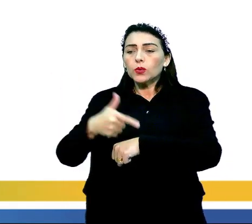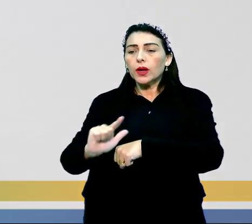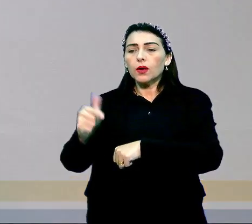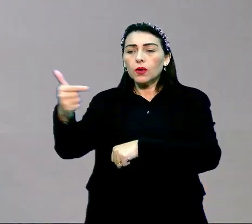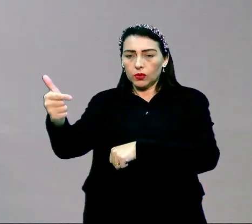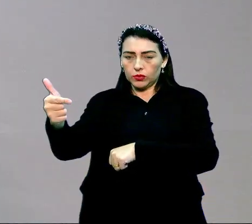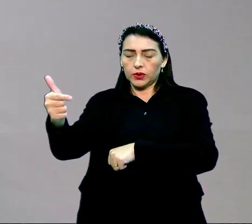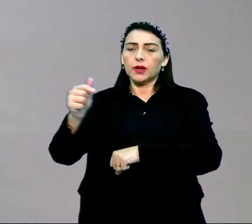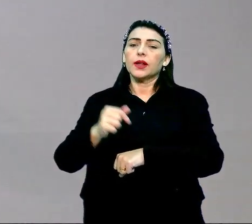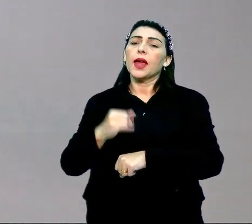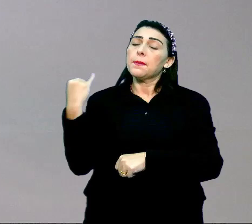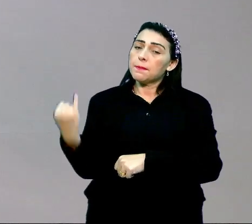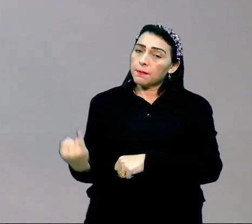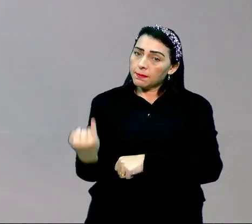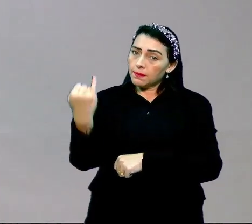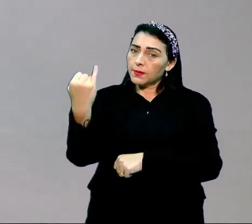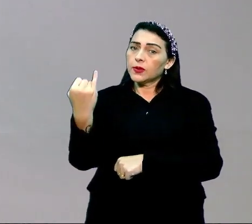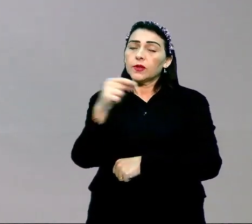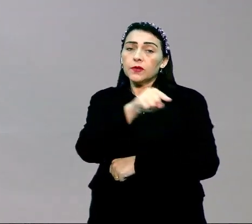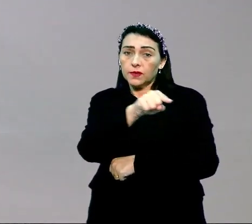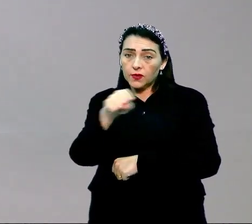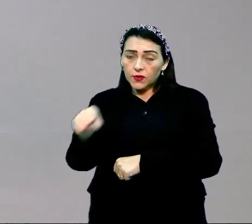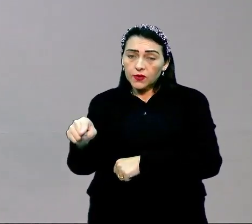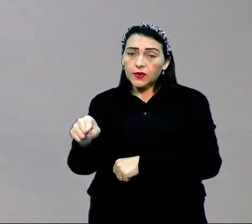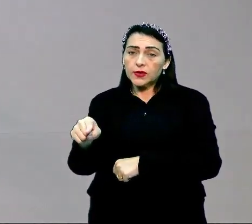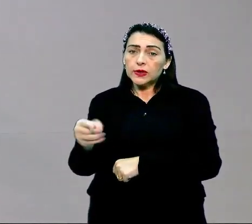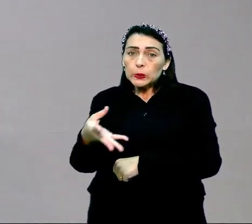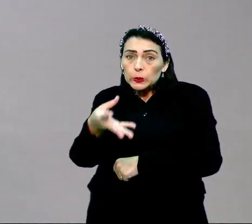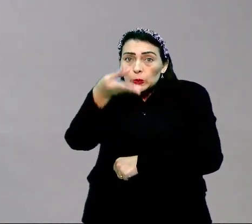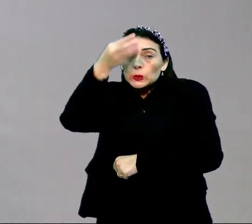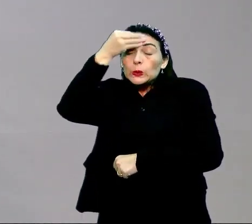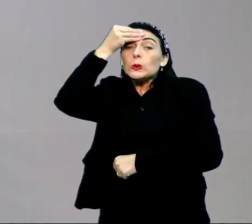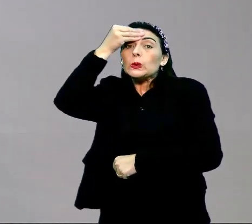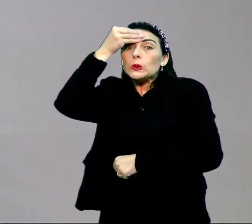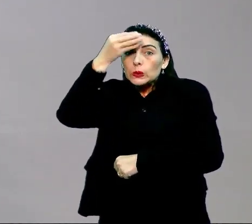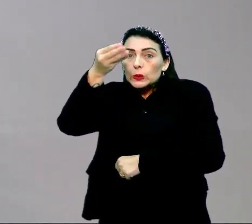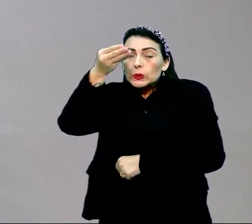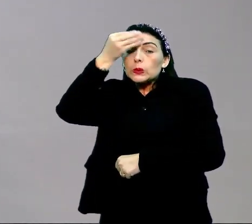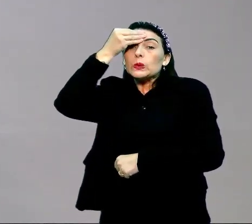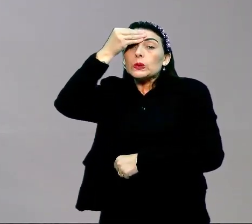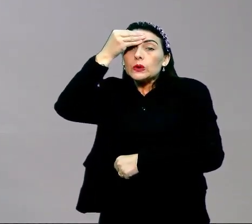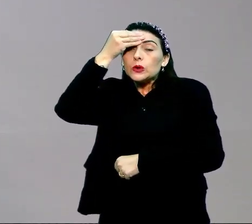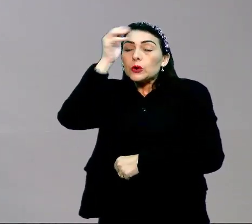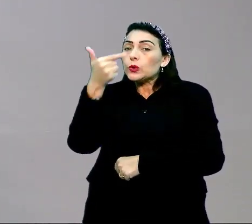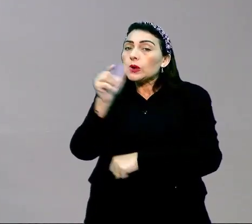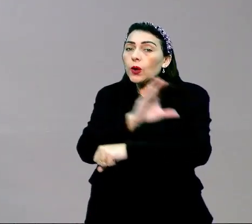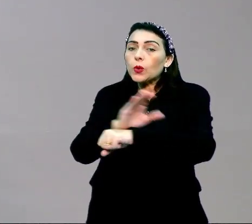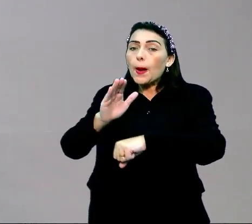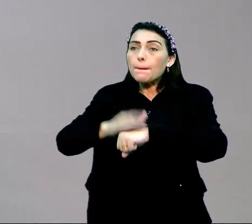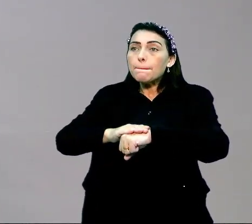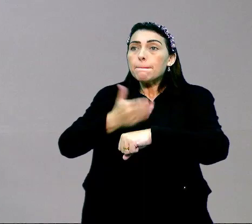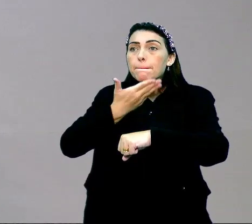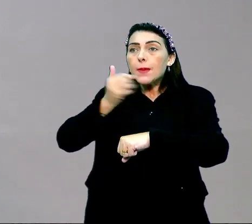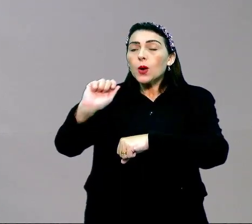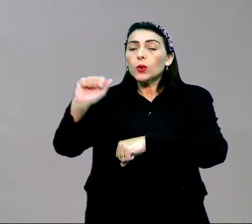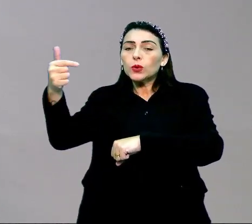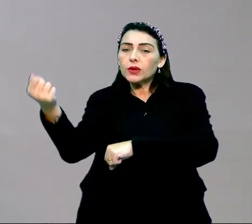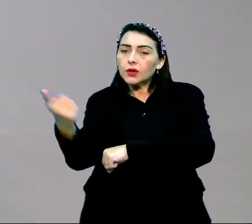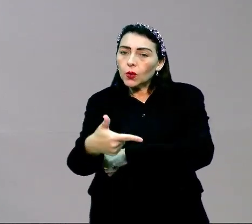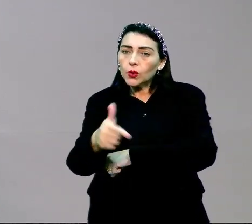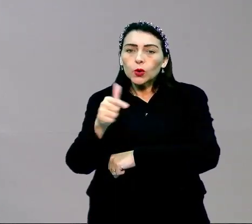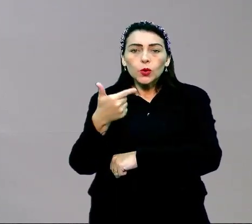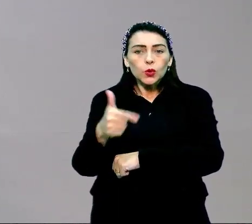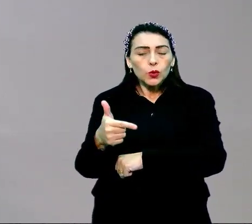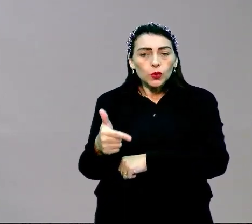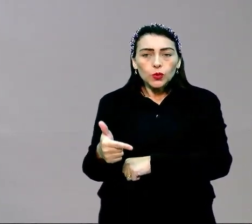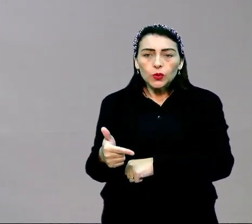outra. Isso é importante de vocês comerem no café da manhã. Não existe uma cultura melhor que a outra. Não existe